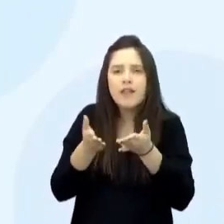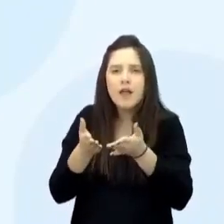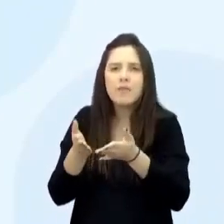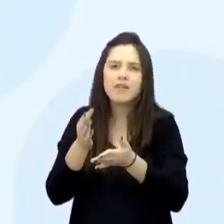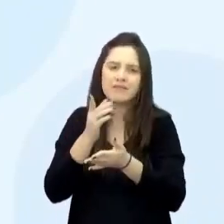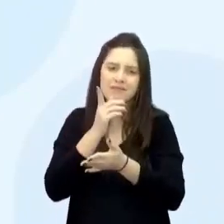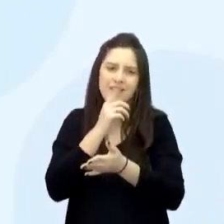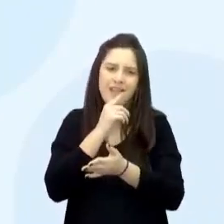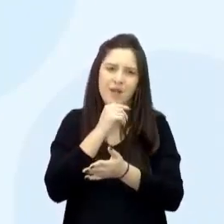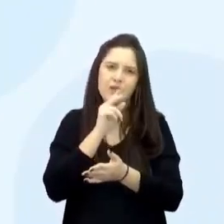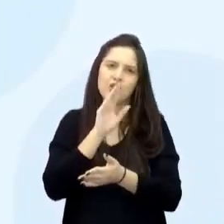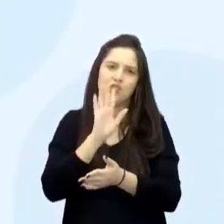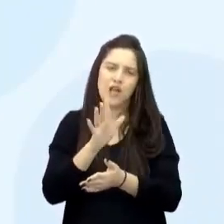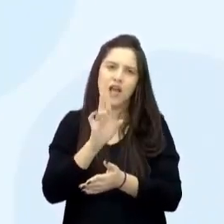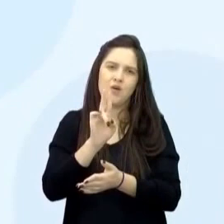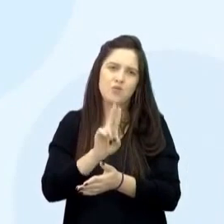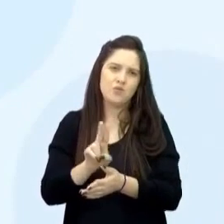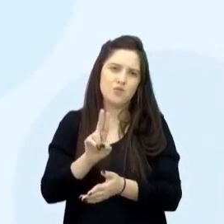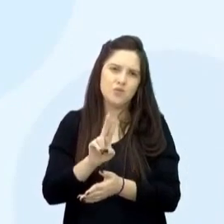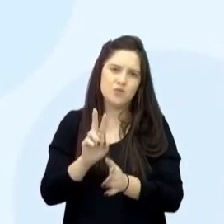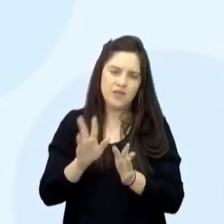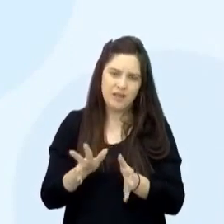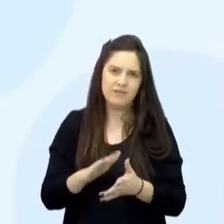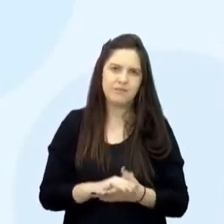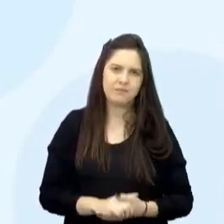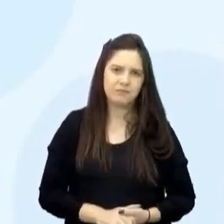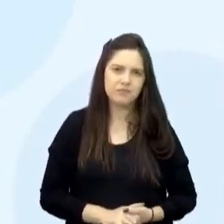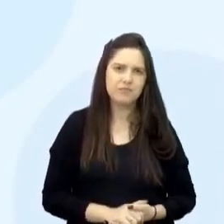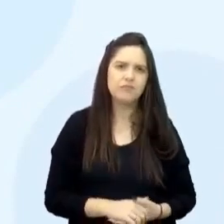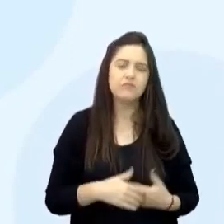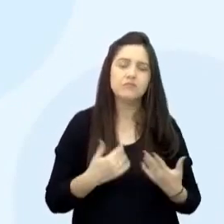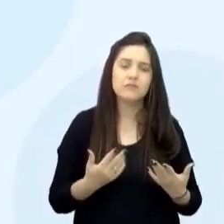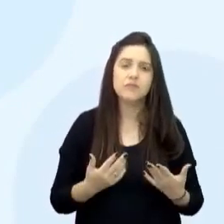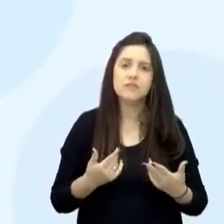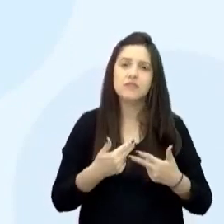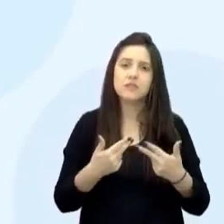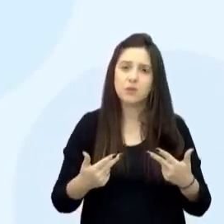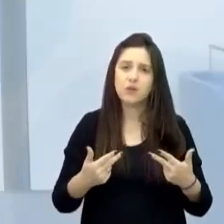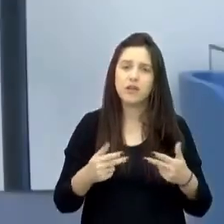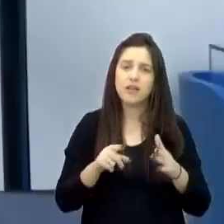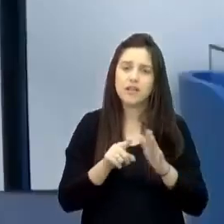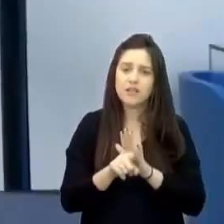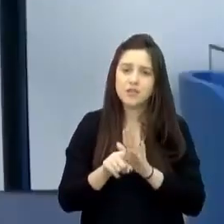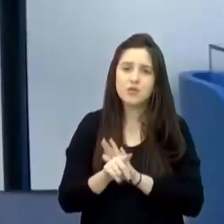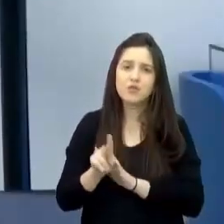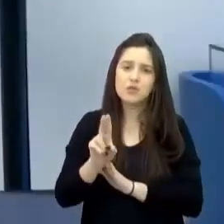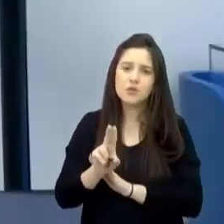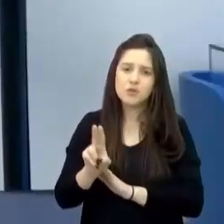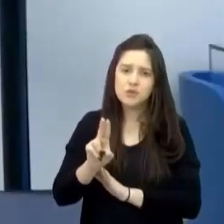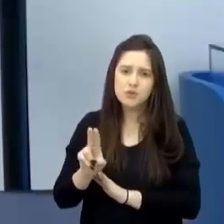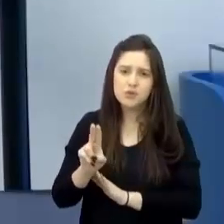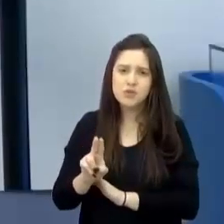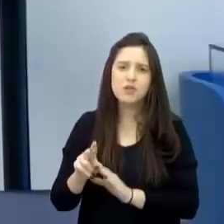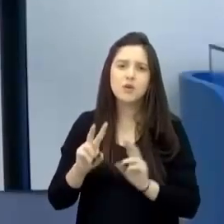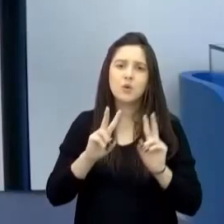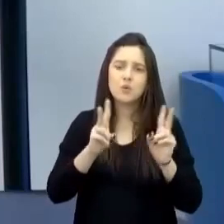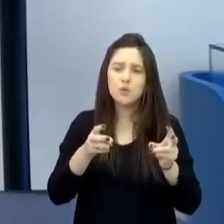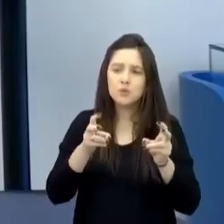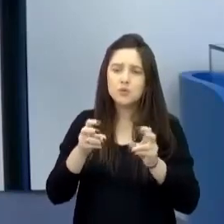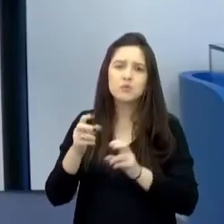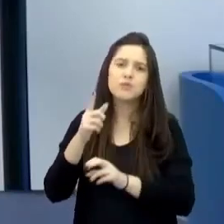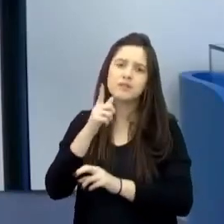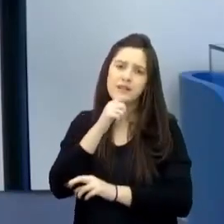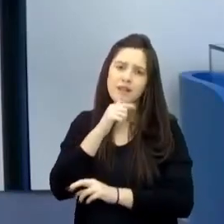já usada. Então nós temos que refletir, né, sobre toda essa questão de uso e de consumo de água na